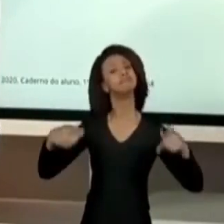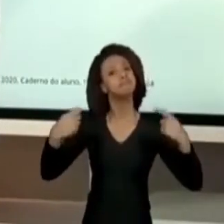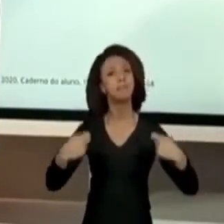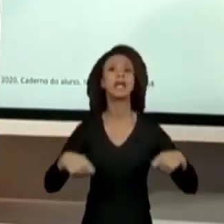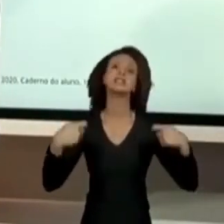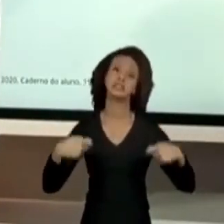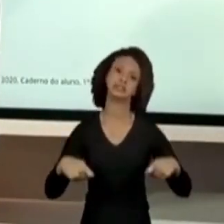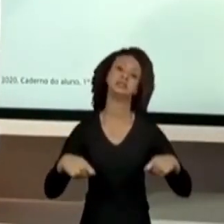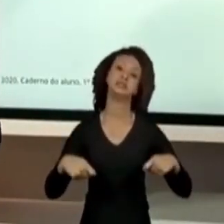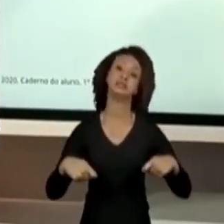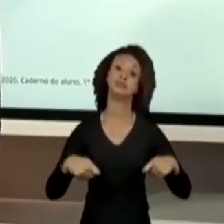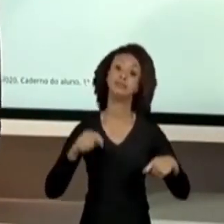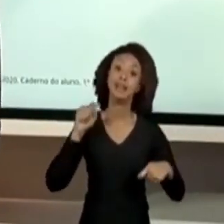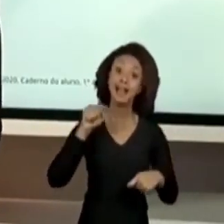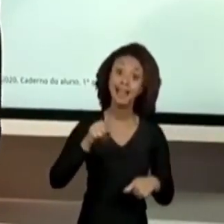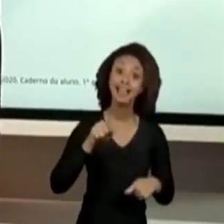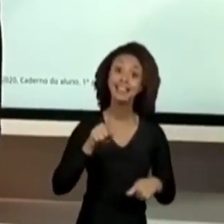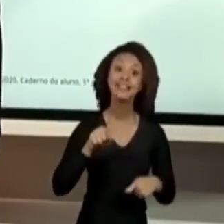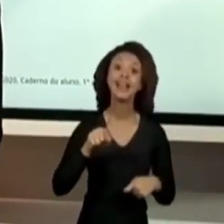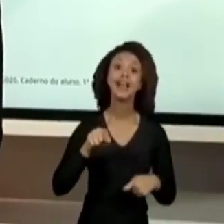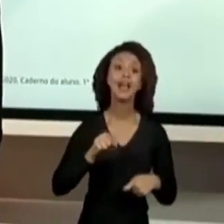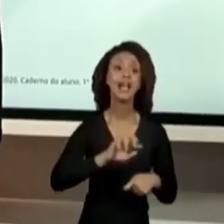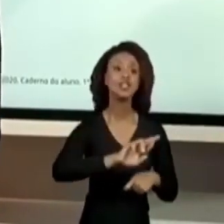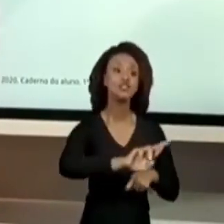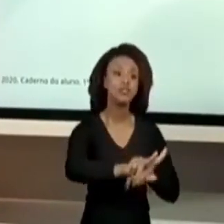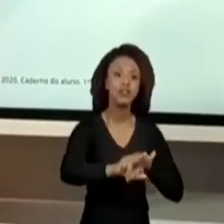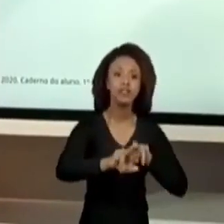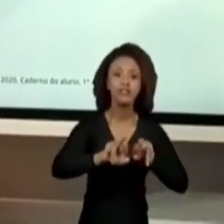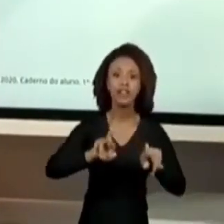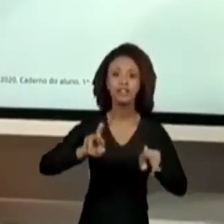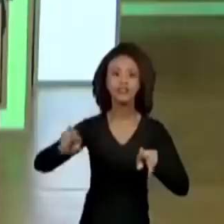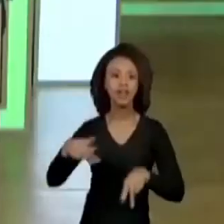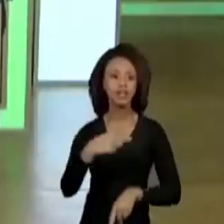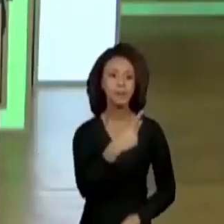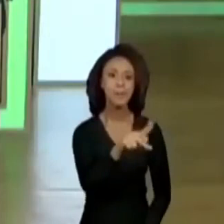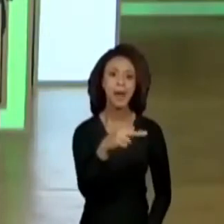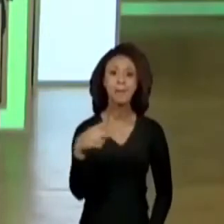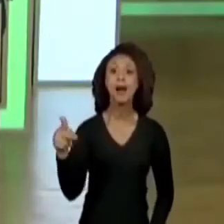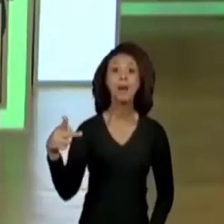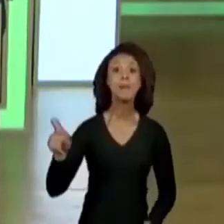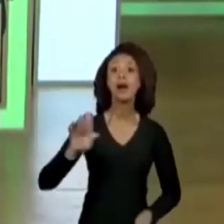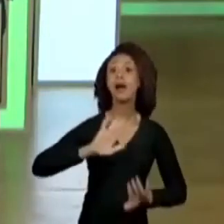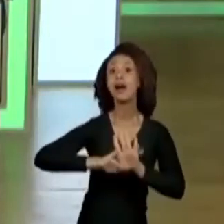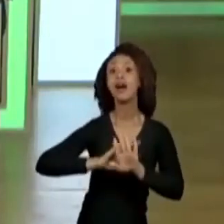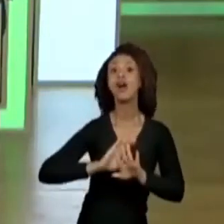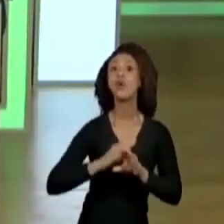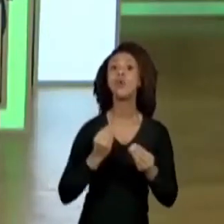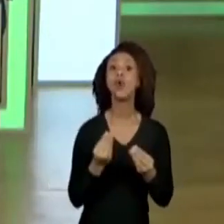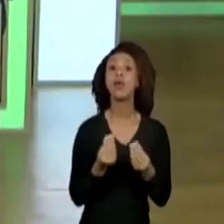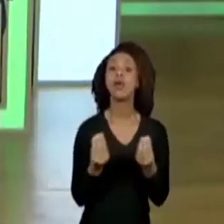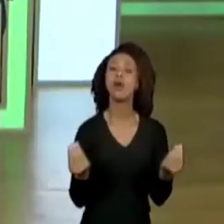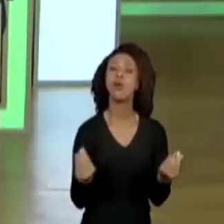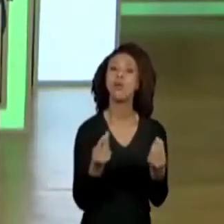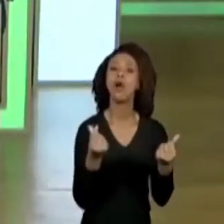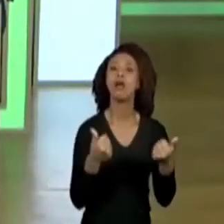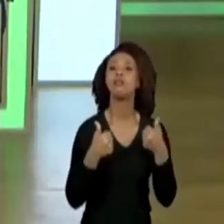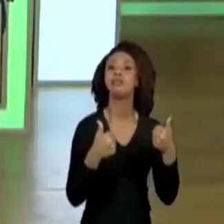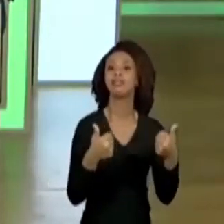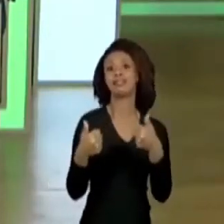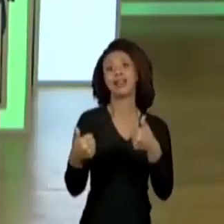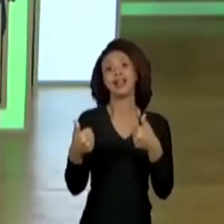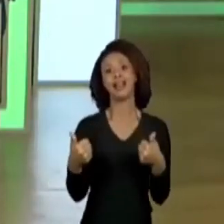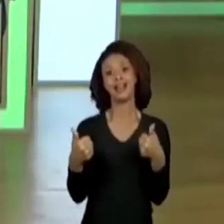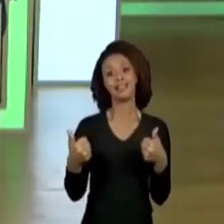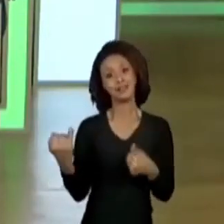mesmo. E isso se tornam aí qualidades das pessoas. Não esqueçam disso. Isso é importante aí para a vida. E a